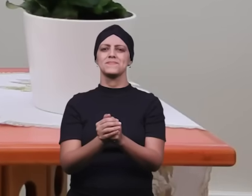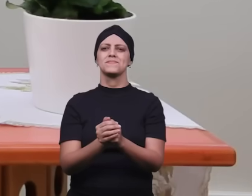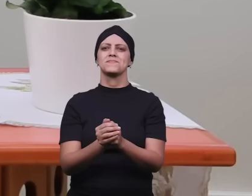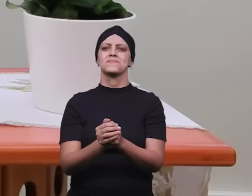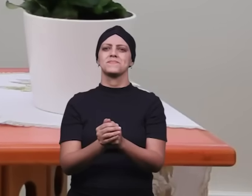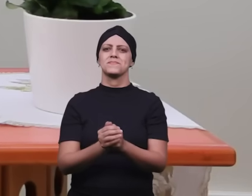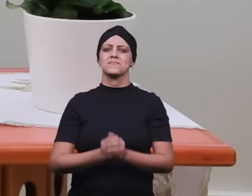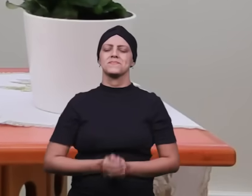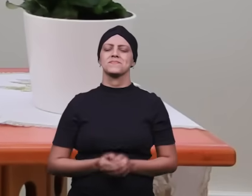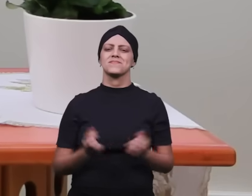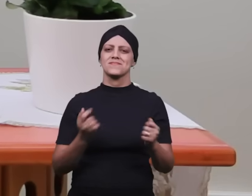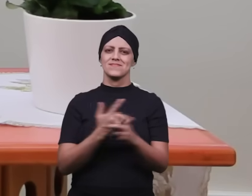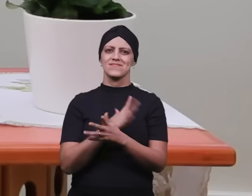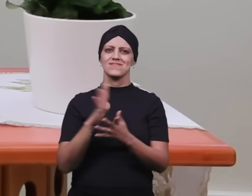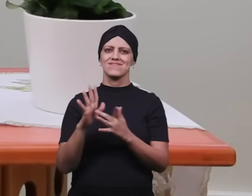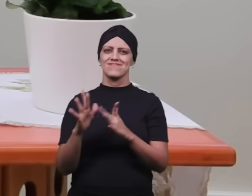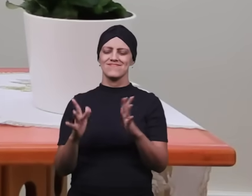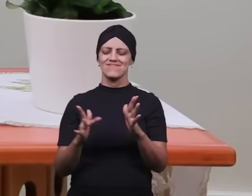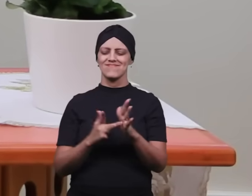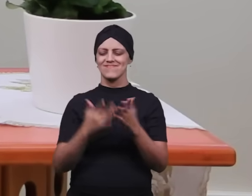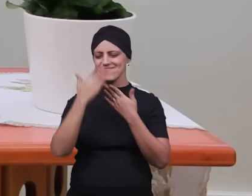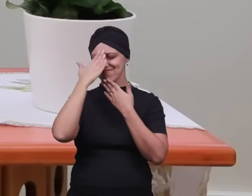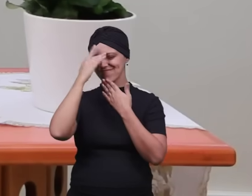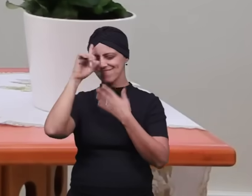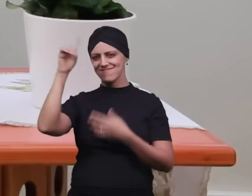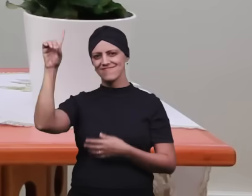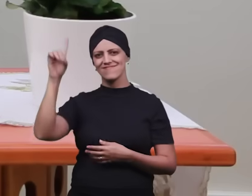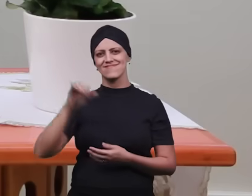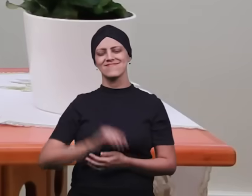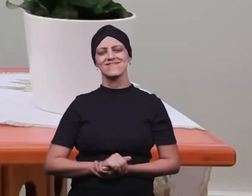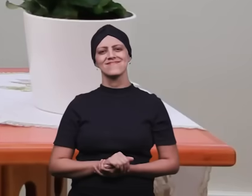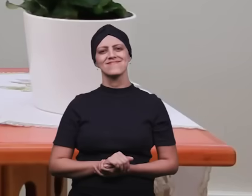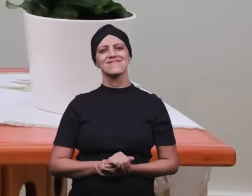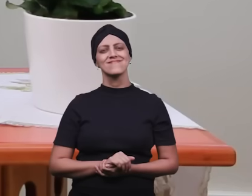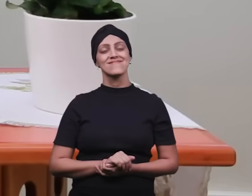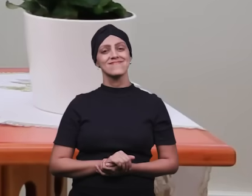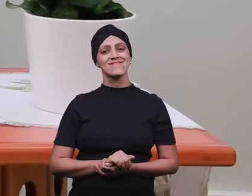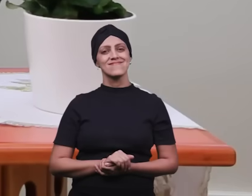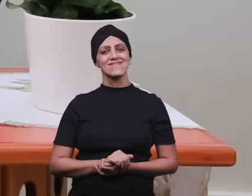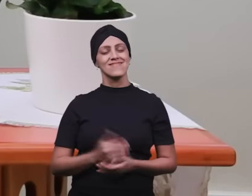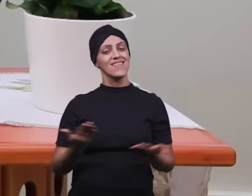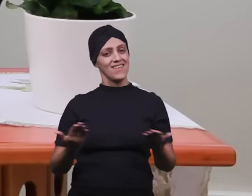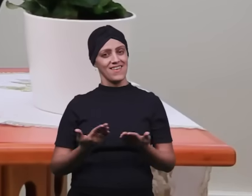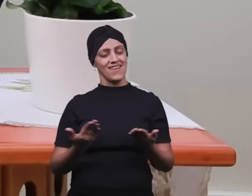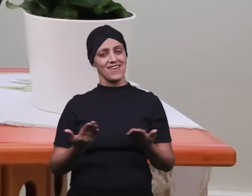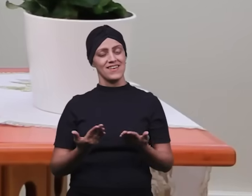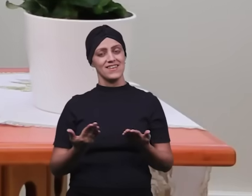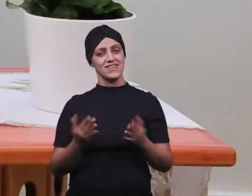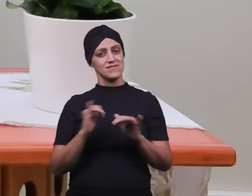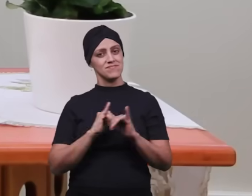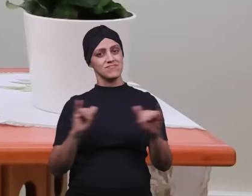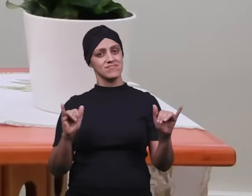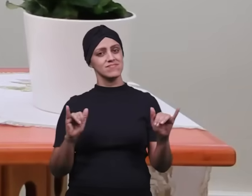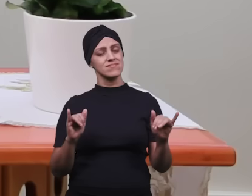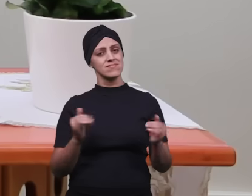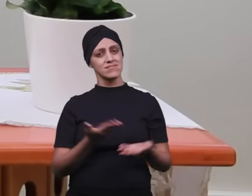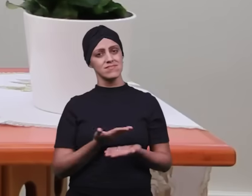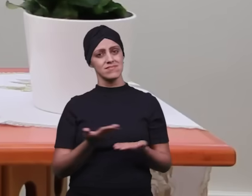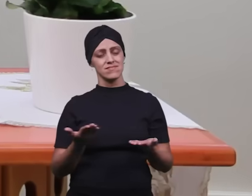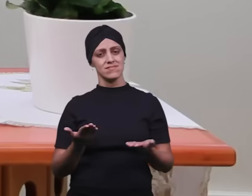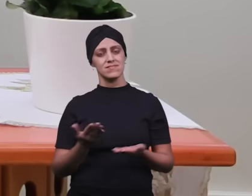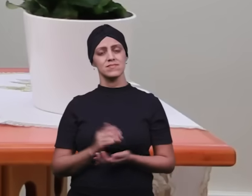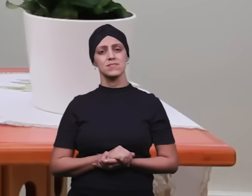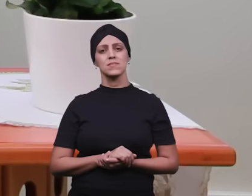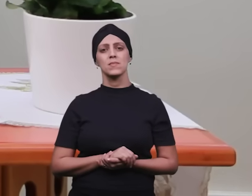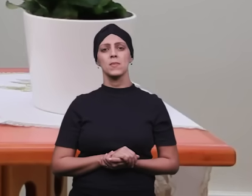Amém. Amém. Glória a Jesus. Graças a Deus. Nós queremos ainda colocar à sua